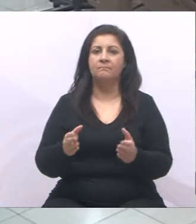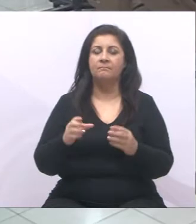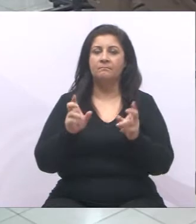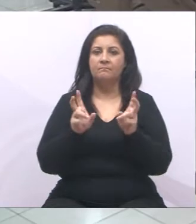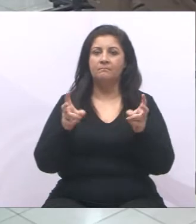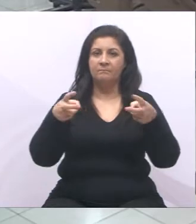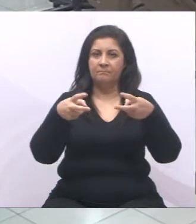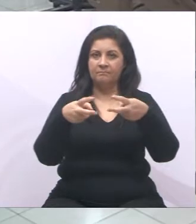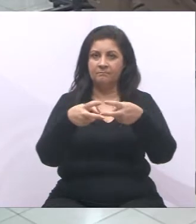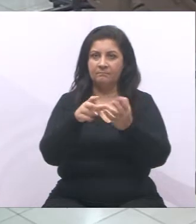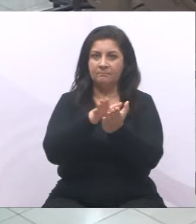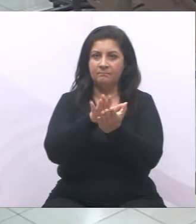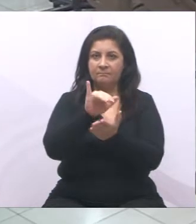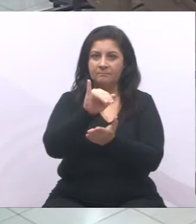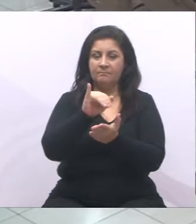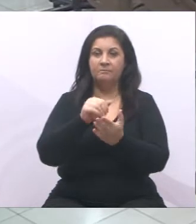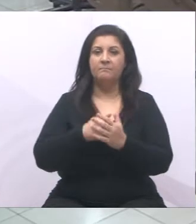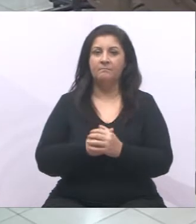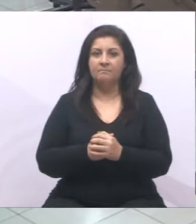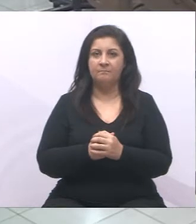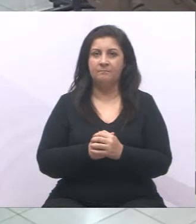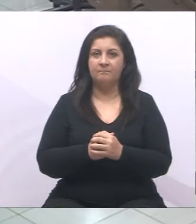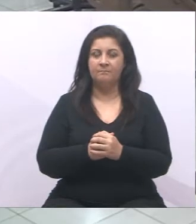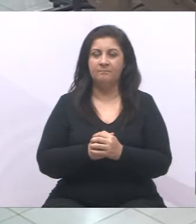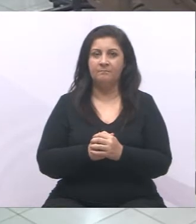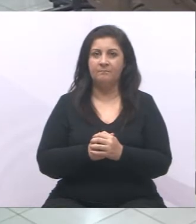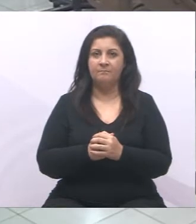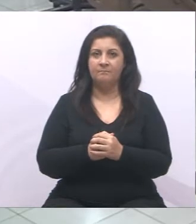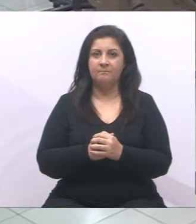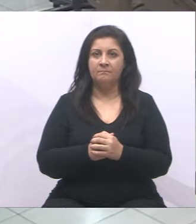Câmara Municipal de Jacareí e solicito